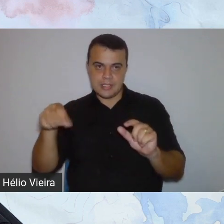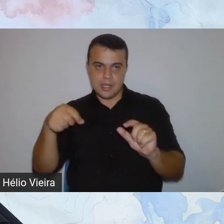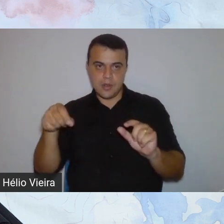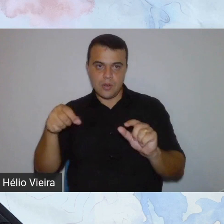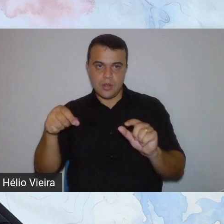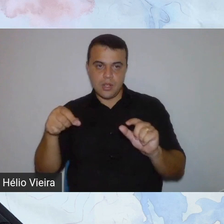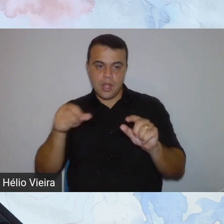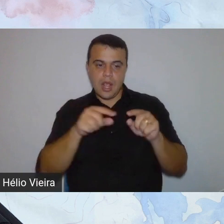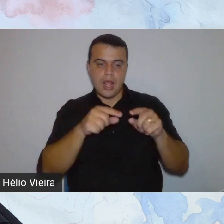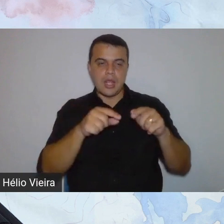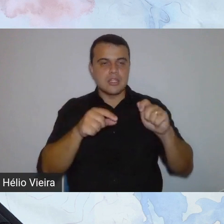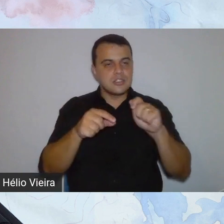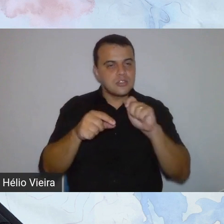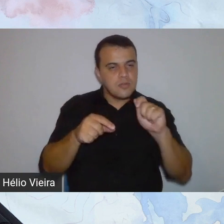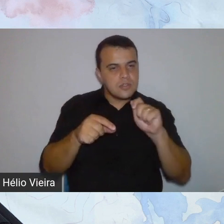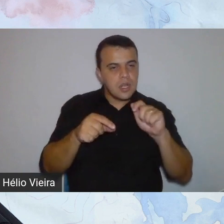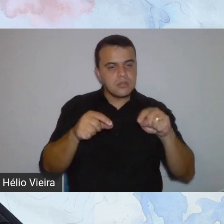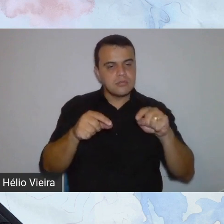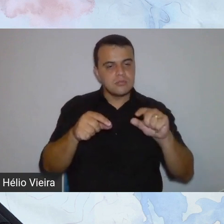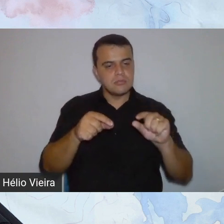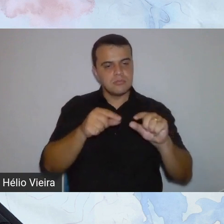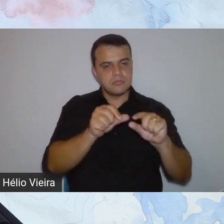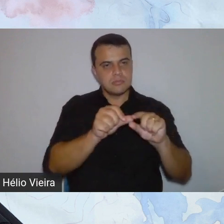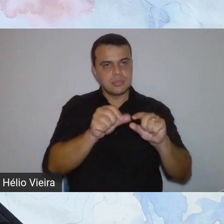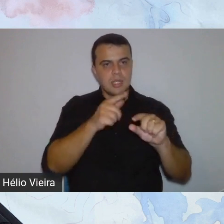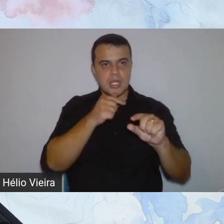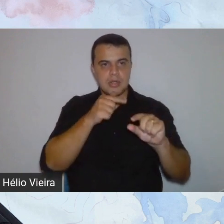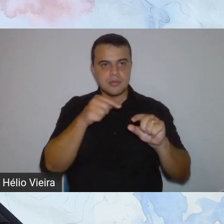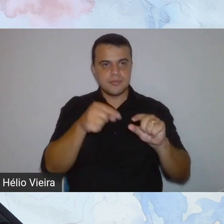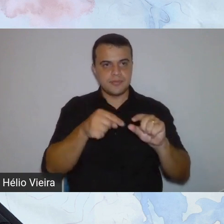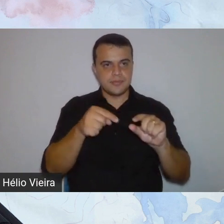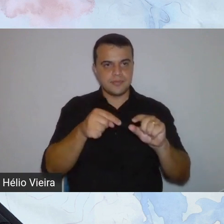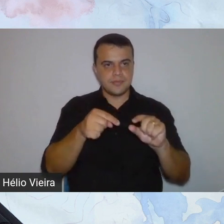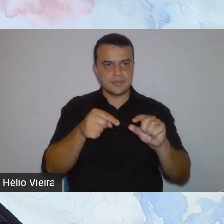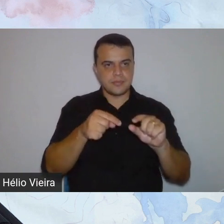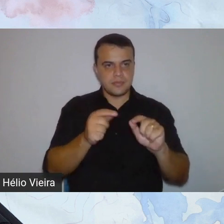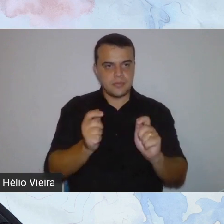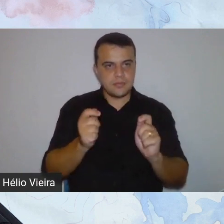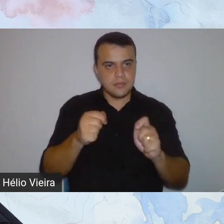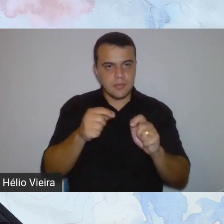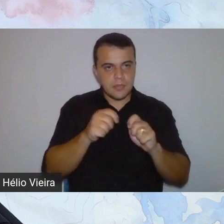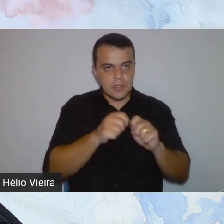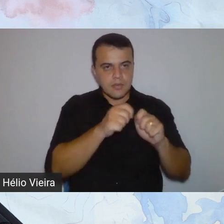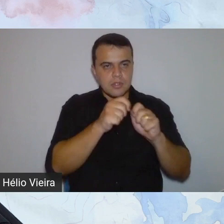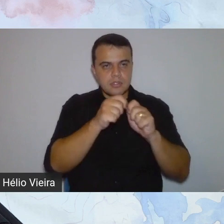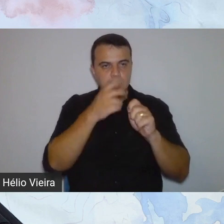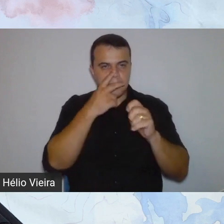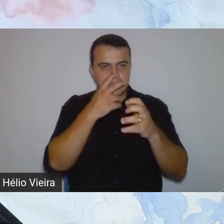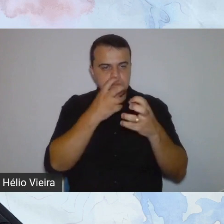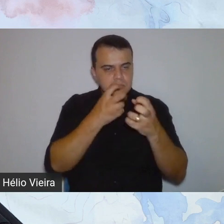a escova ou o pincel onde já estava mais molhado, ó, ela criou esse monte de suco,